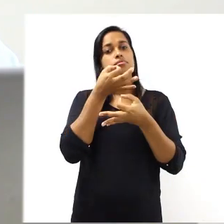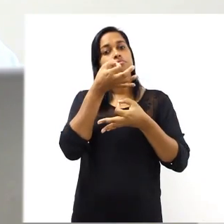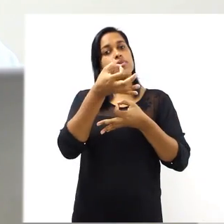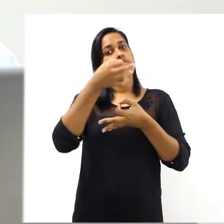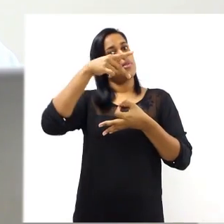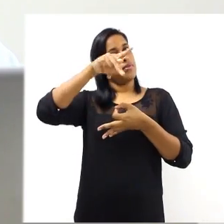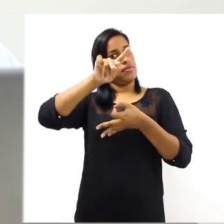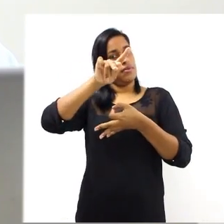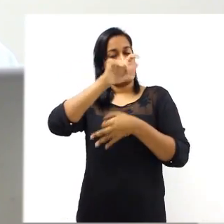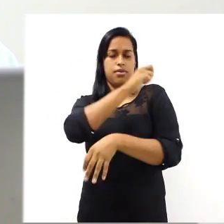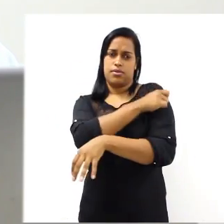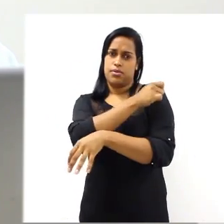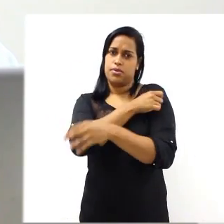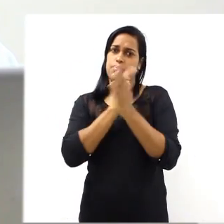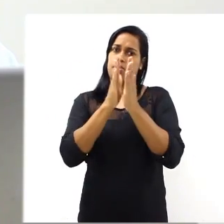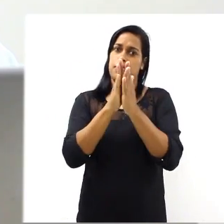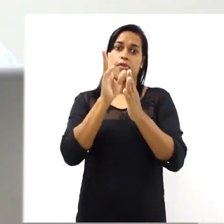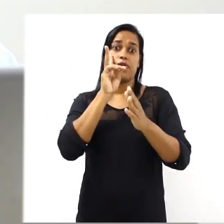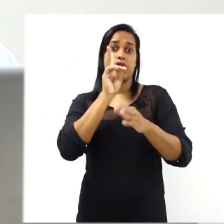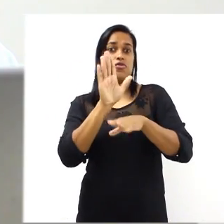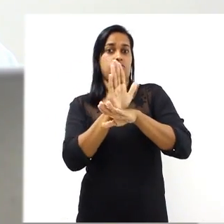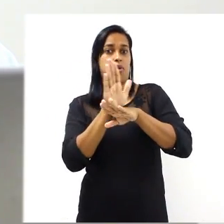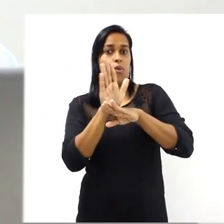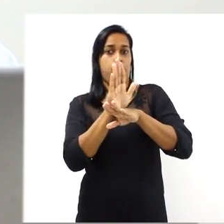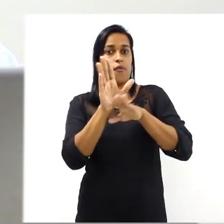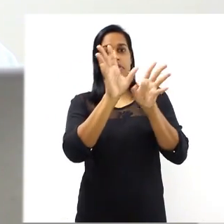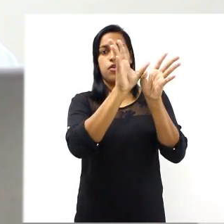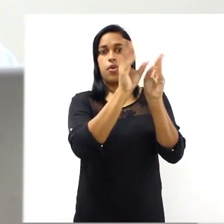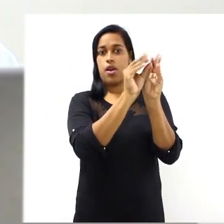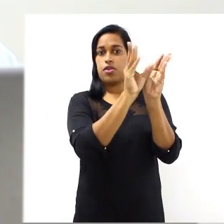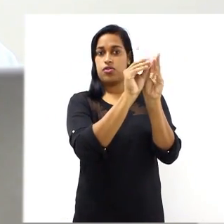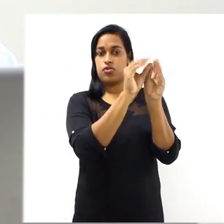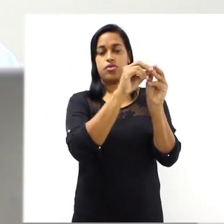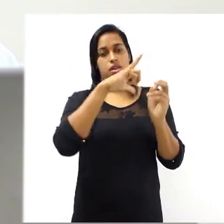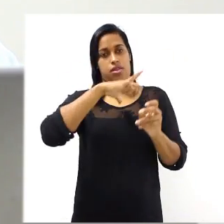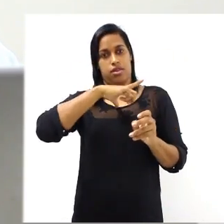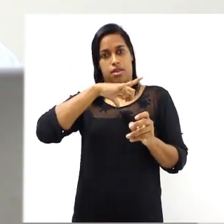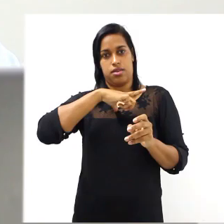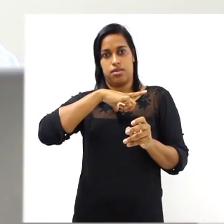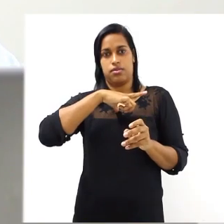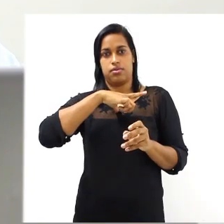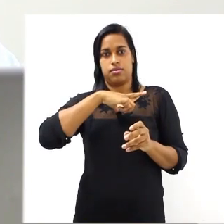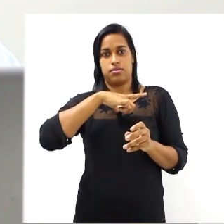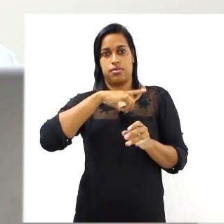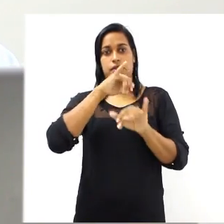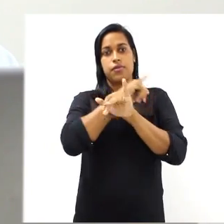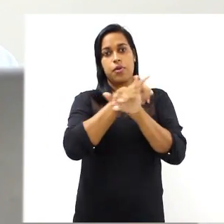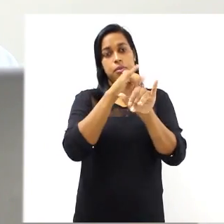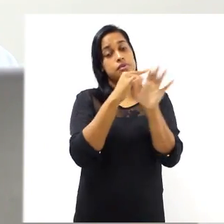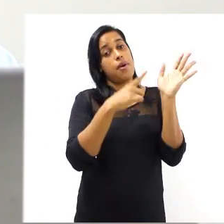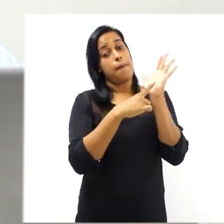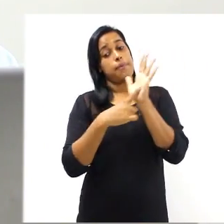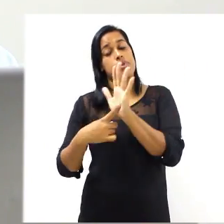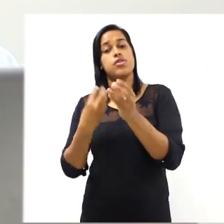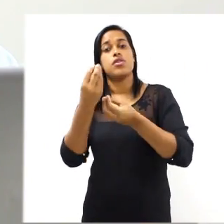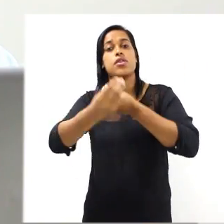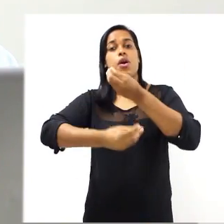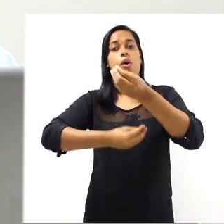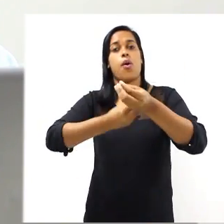você que assista ao vídeo extra que nós disponibilizamos, apresenta como instalar as